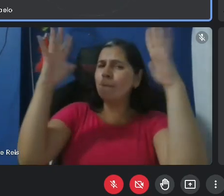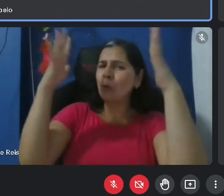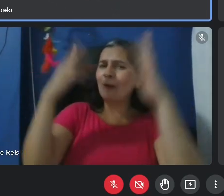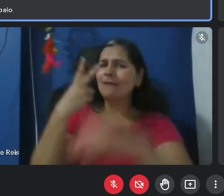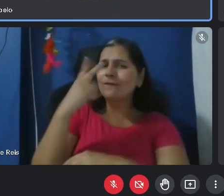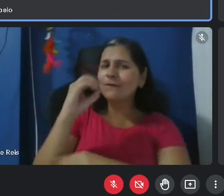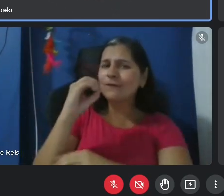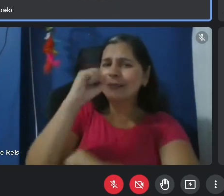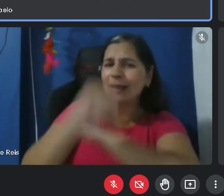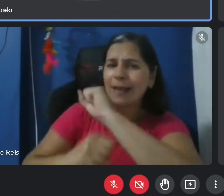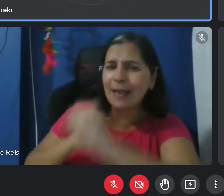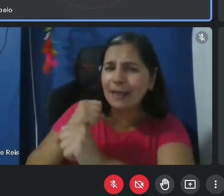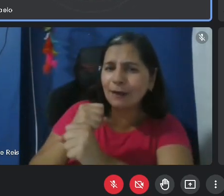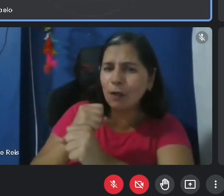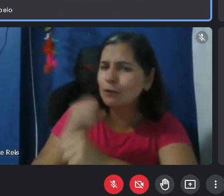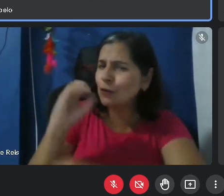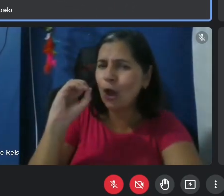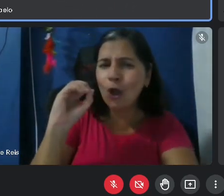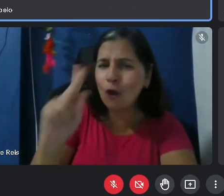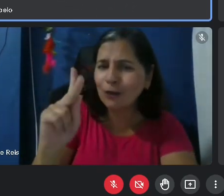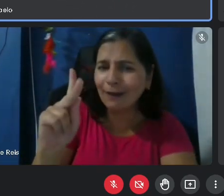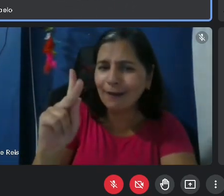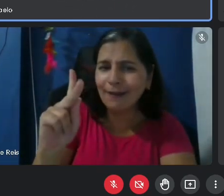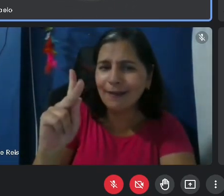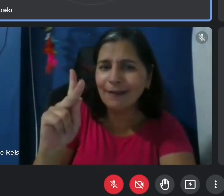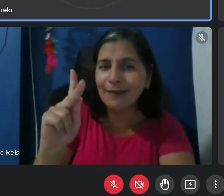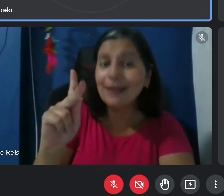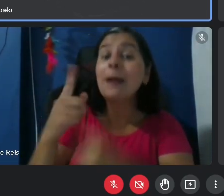eu falo que a sociedade...